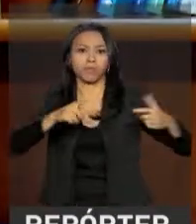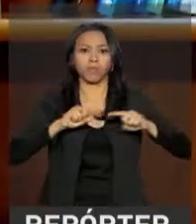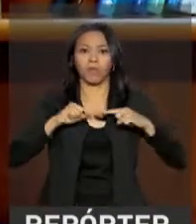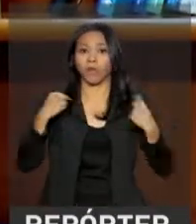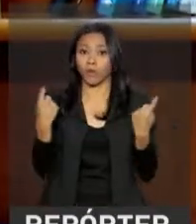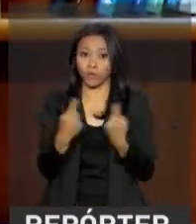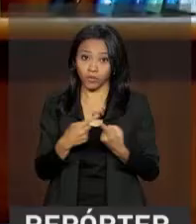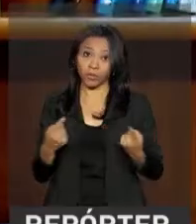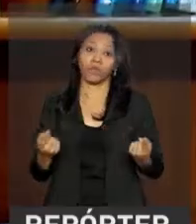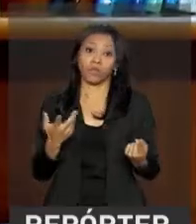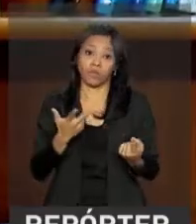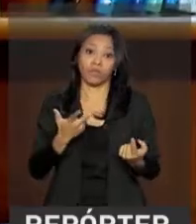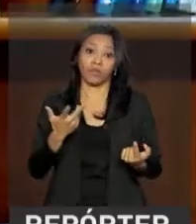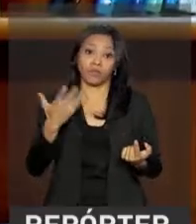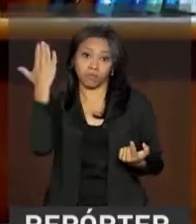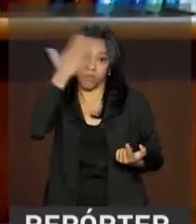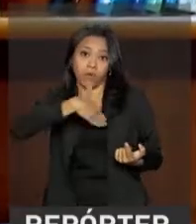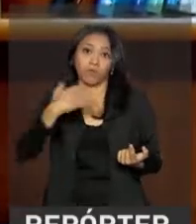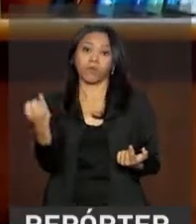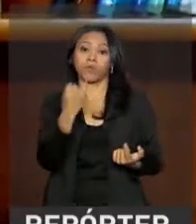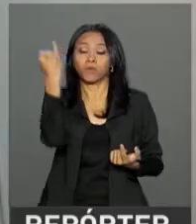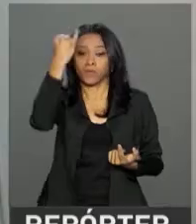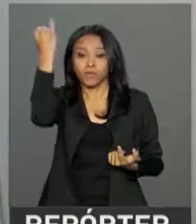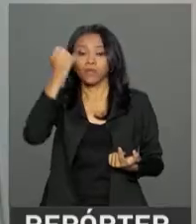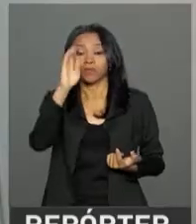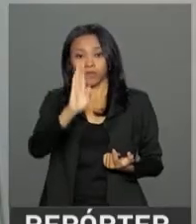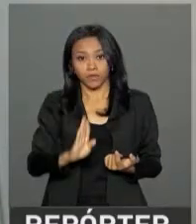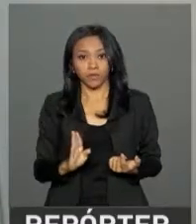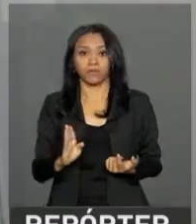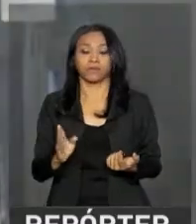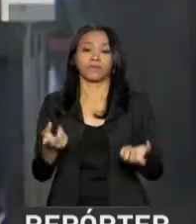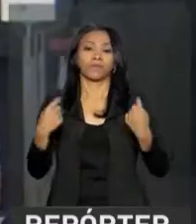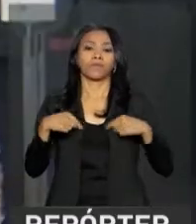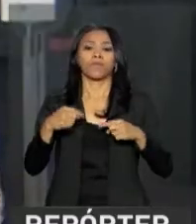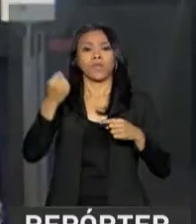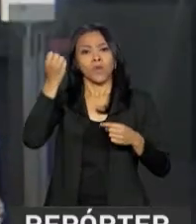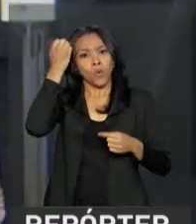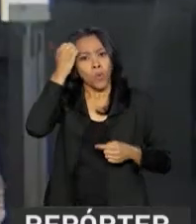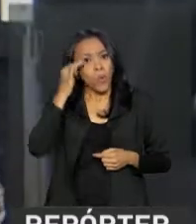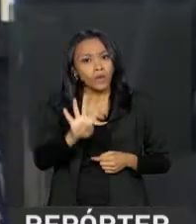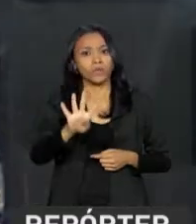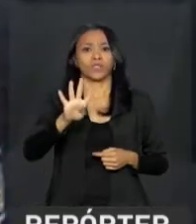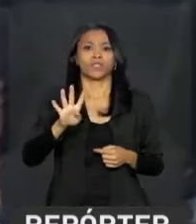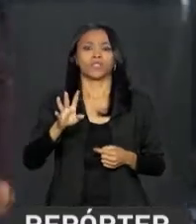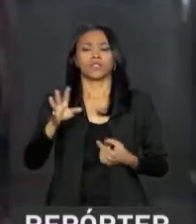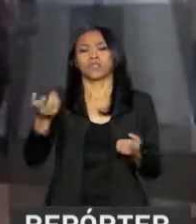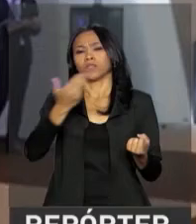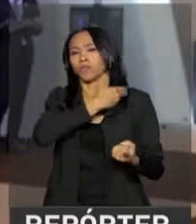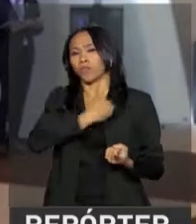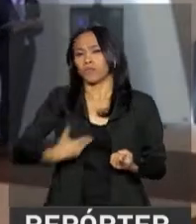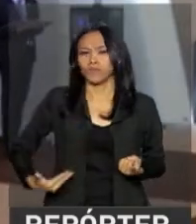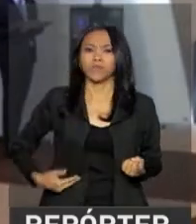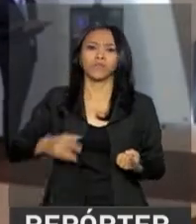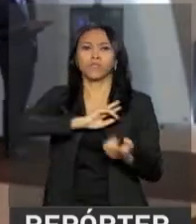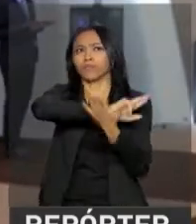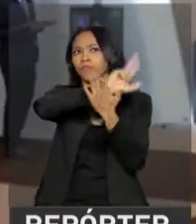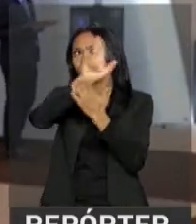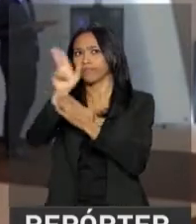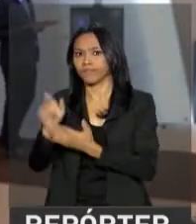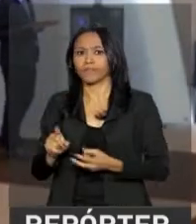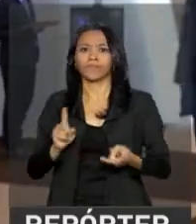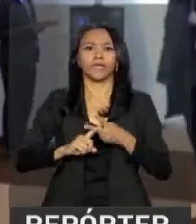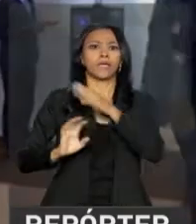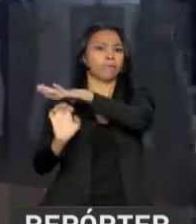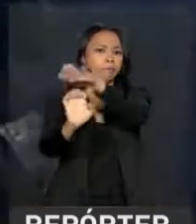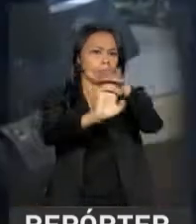mostra a importância do brasil no fórum ao longo de quatro dias governantes empresários formadores de opinião e